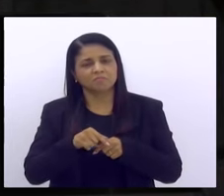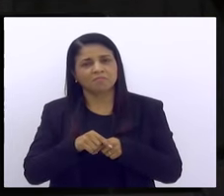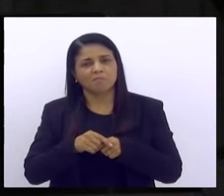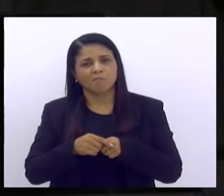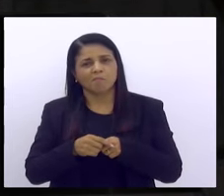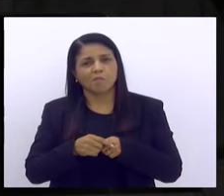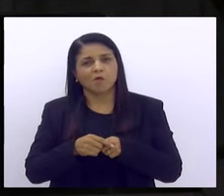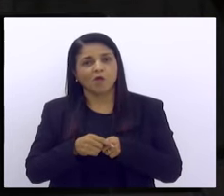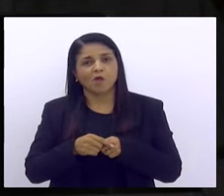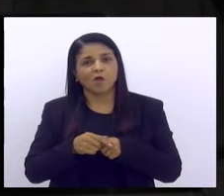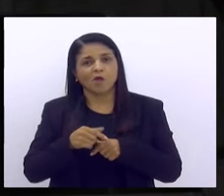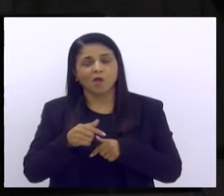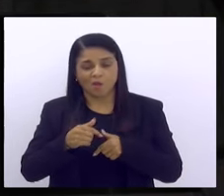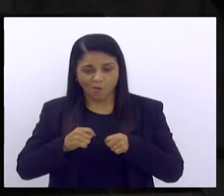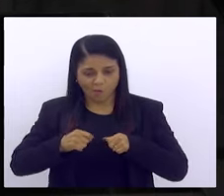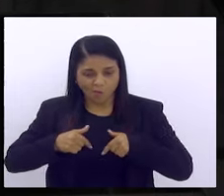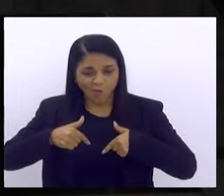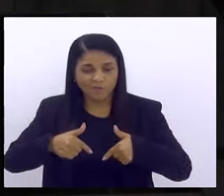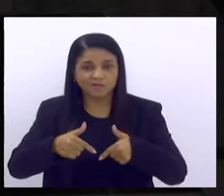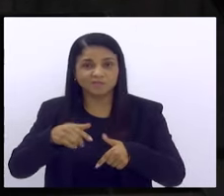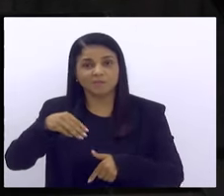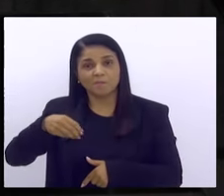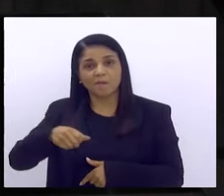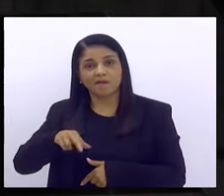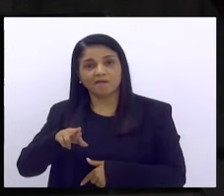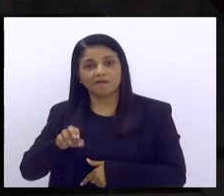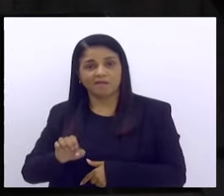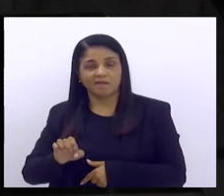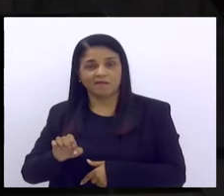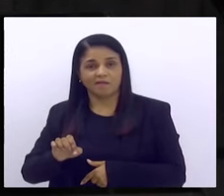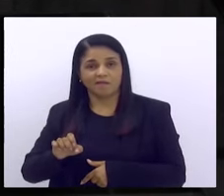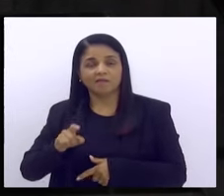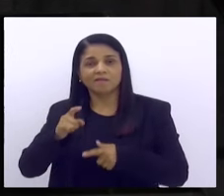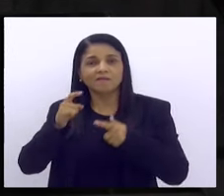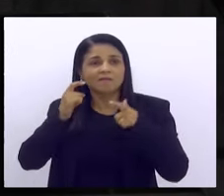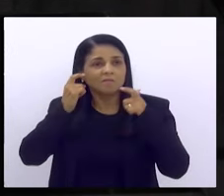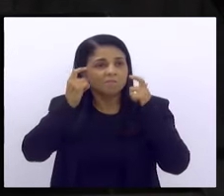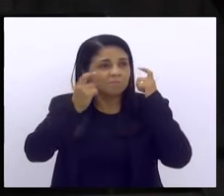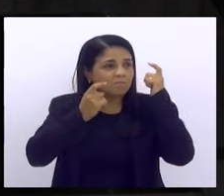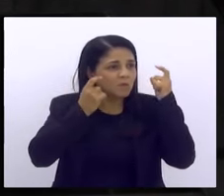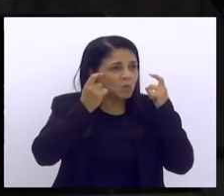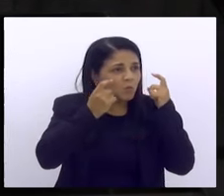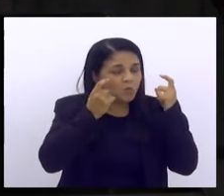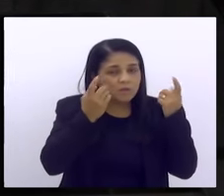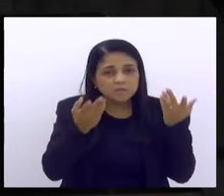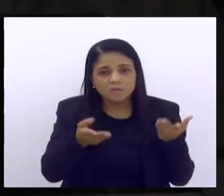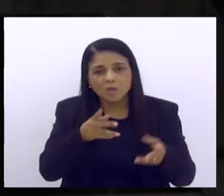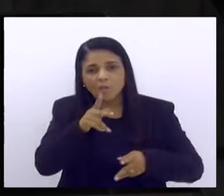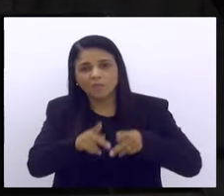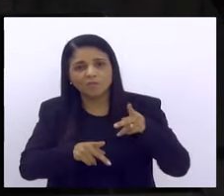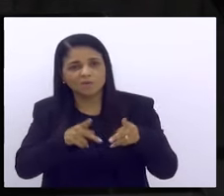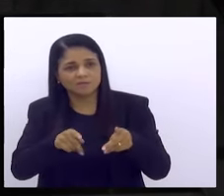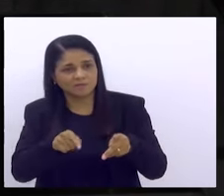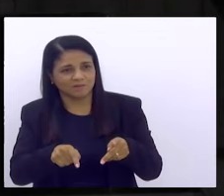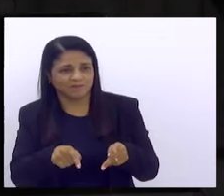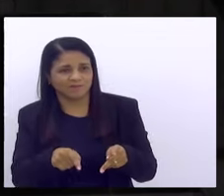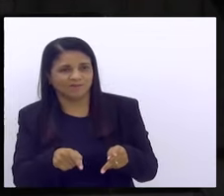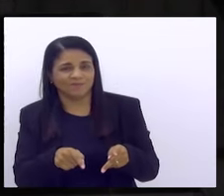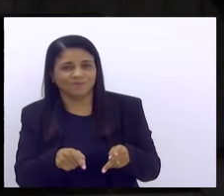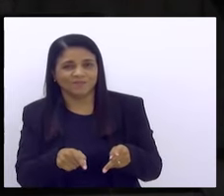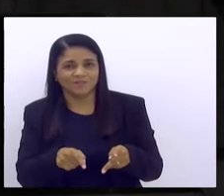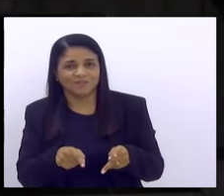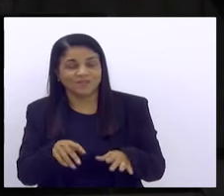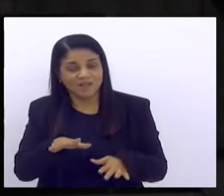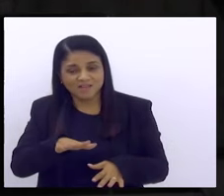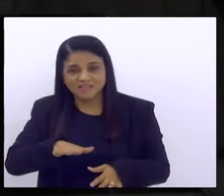está ocorrendo a Operação da Maré, porra. Que preocupação é essa com você, carioca? Se ele te bota na